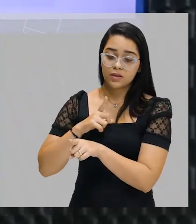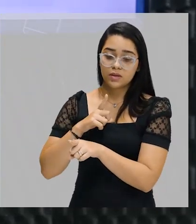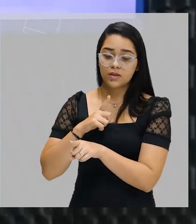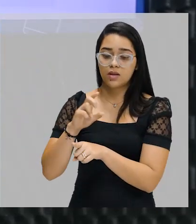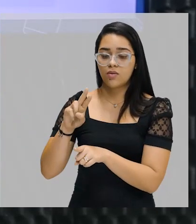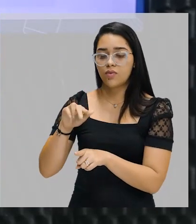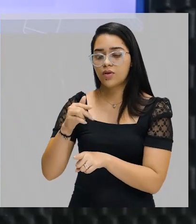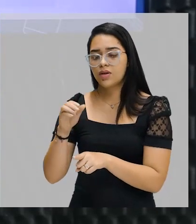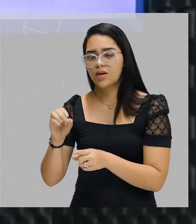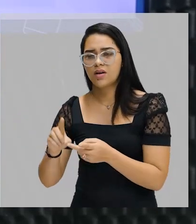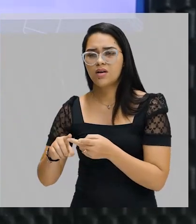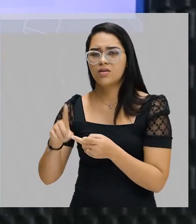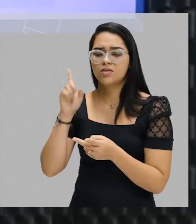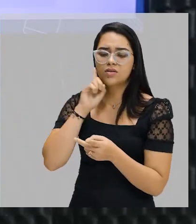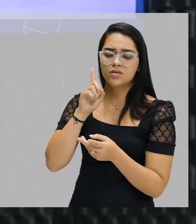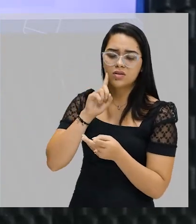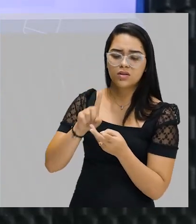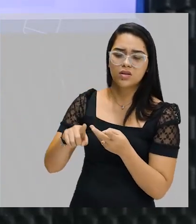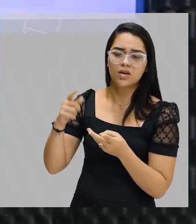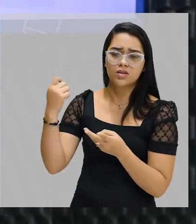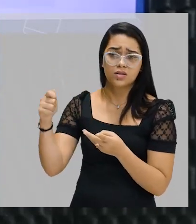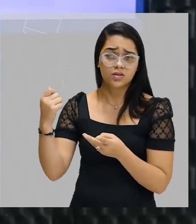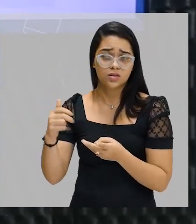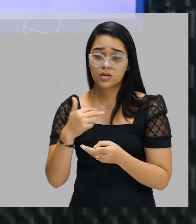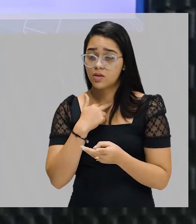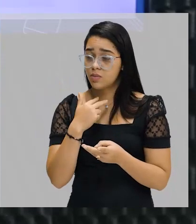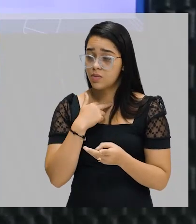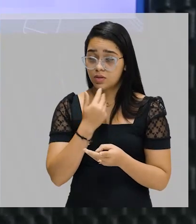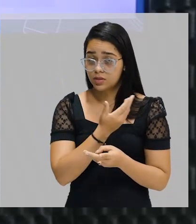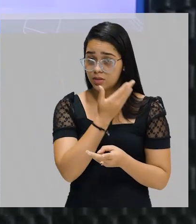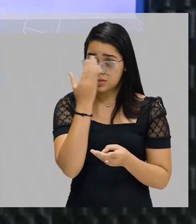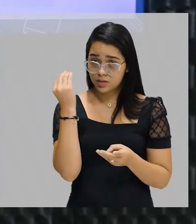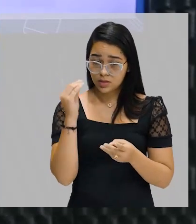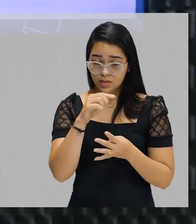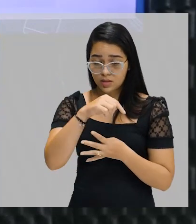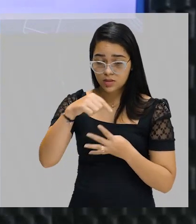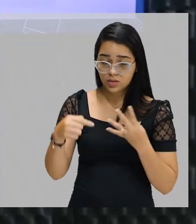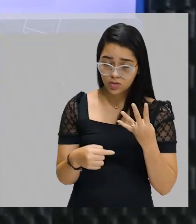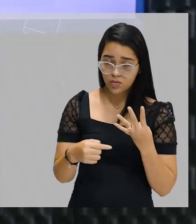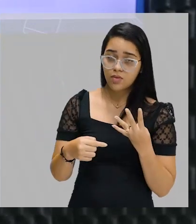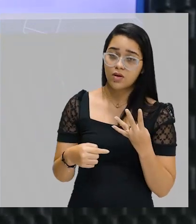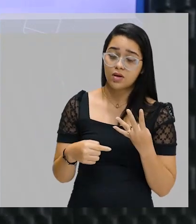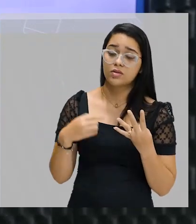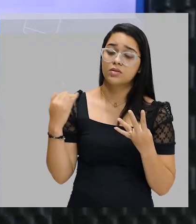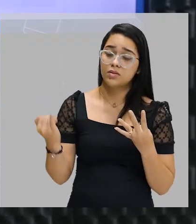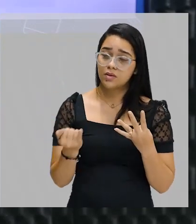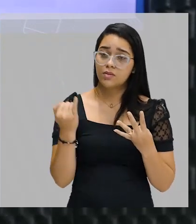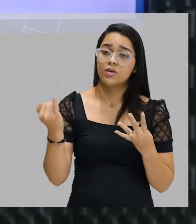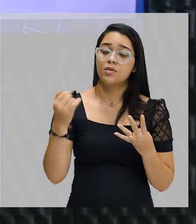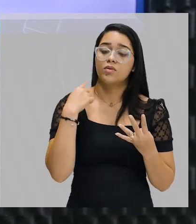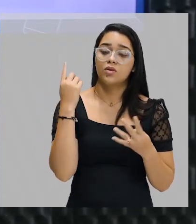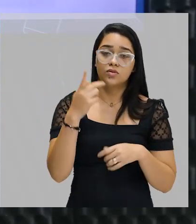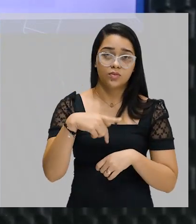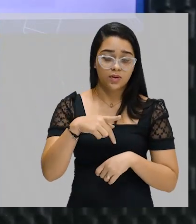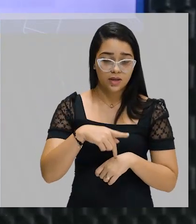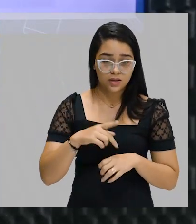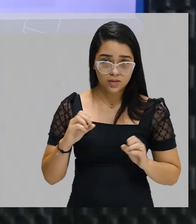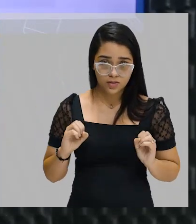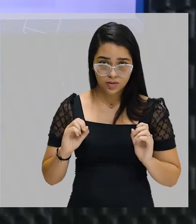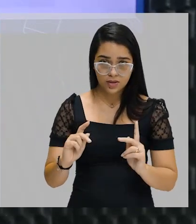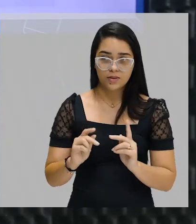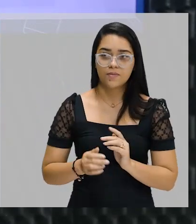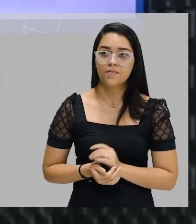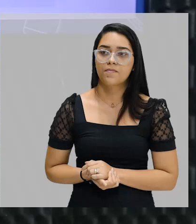União Europeia, Estados Unidos e também a Argentina. Não pode esquecer destes 4 elementos muito importantes para o nosso país.